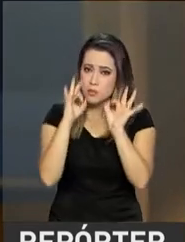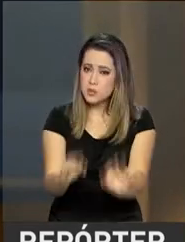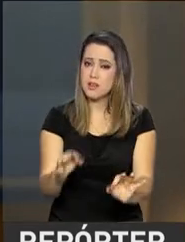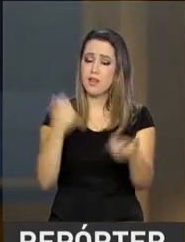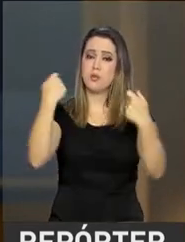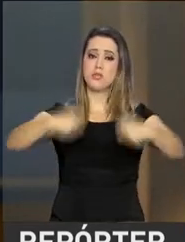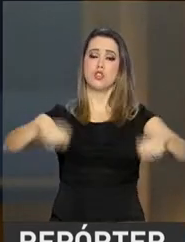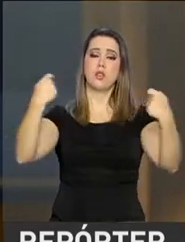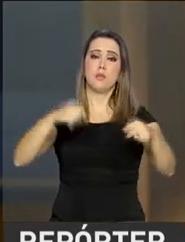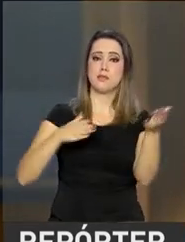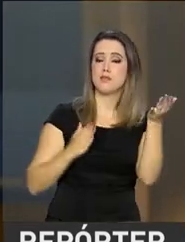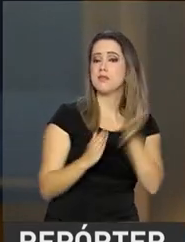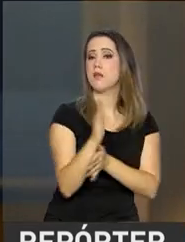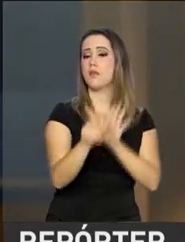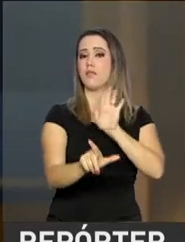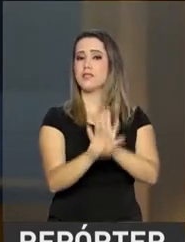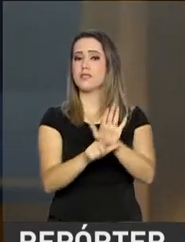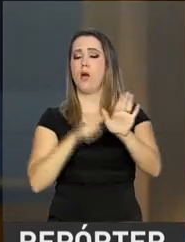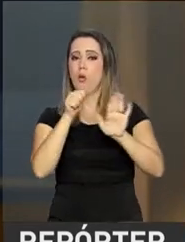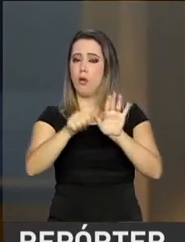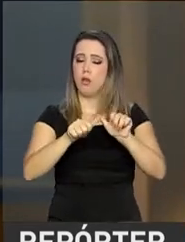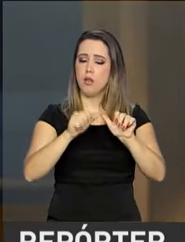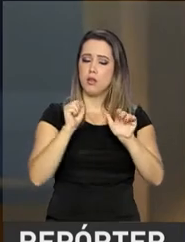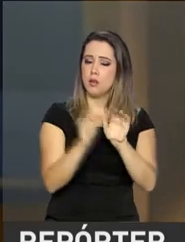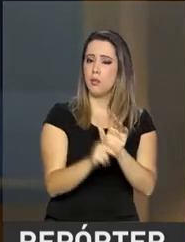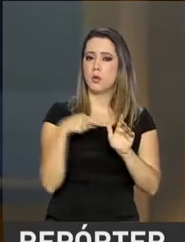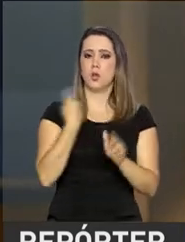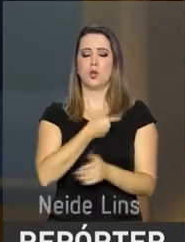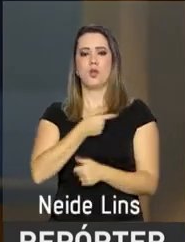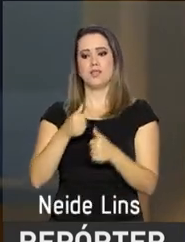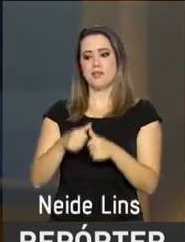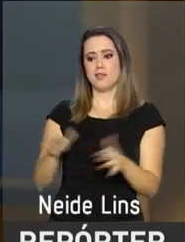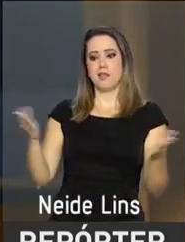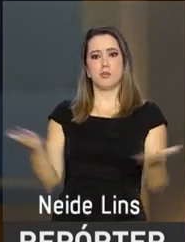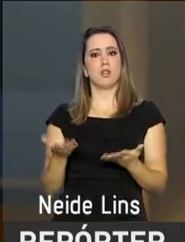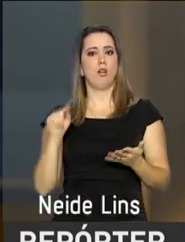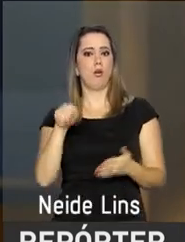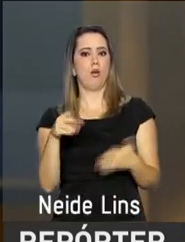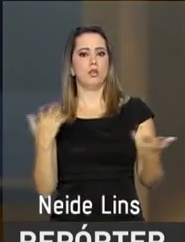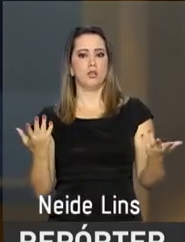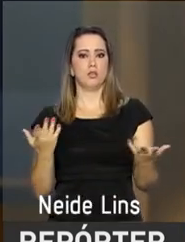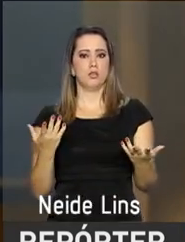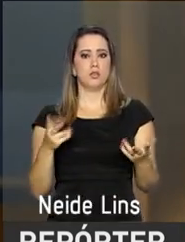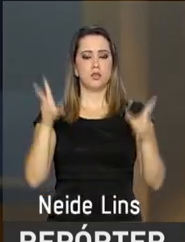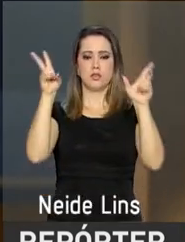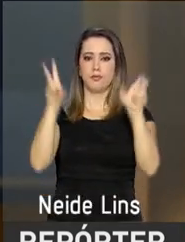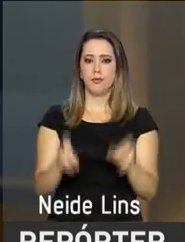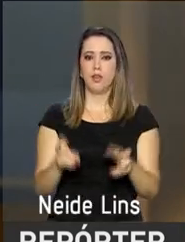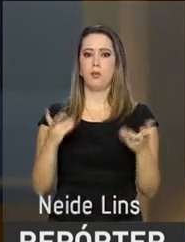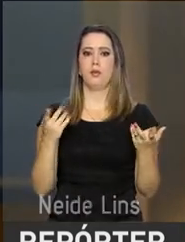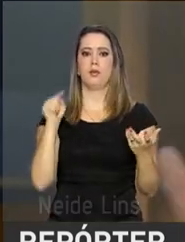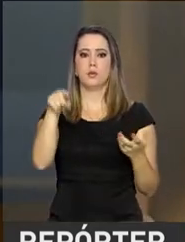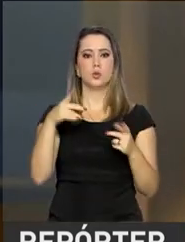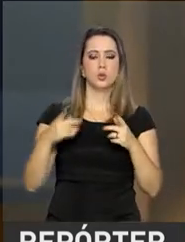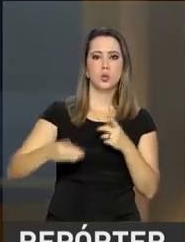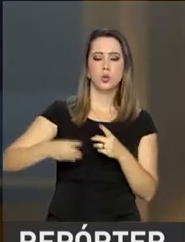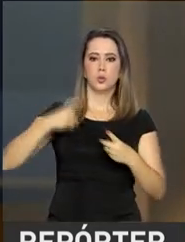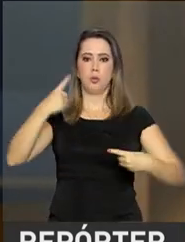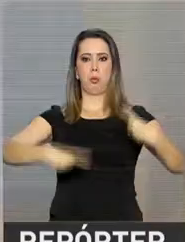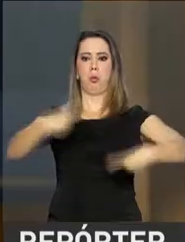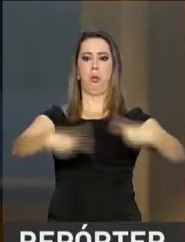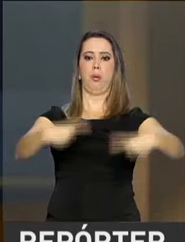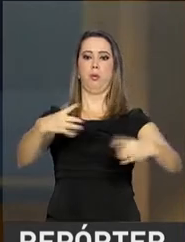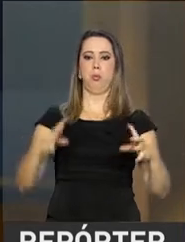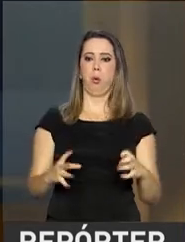é tão imprescindível para o brasil que nós estaríamos neste momento tratando de uma questão tão polêmica como